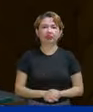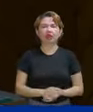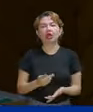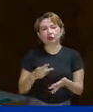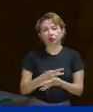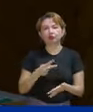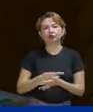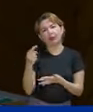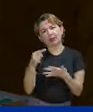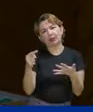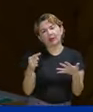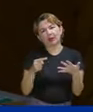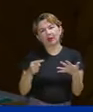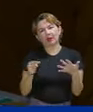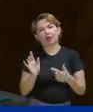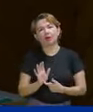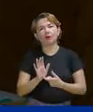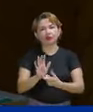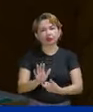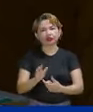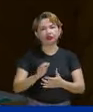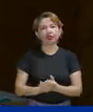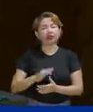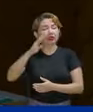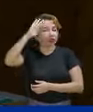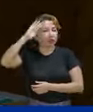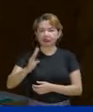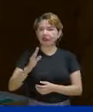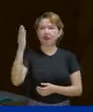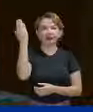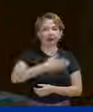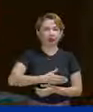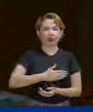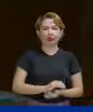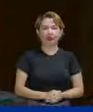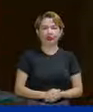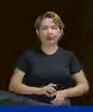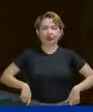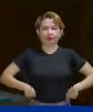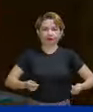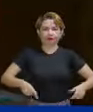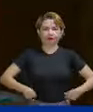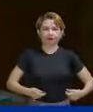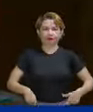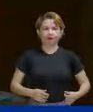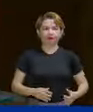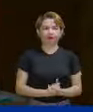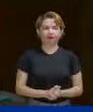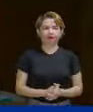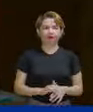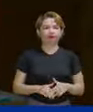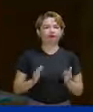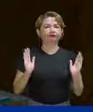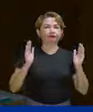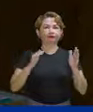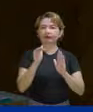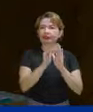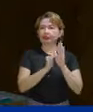irregularidades apontadas, especialmente no que tange à comprovação de despesas, à luz dos